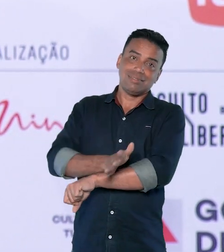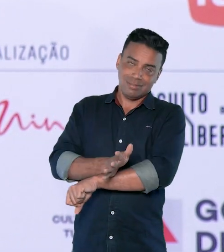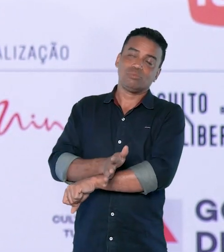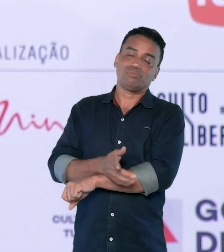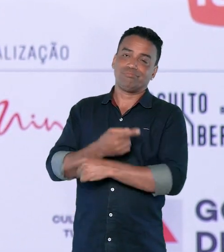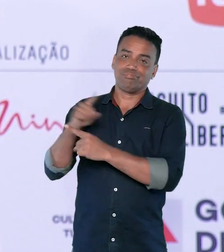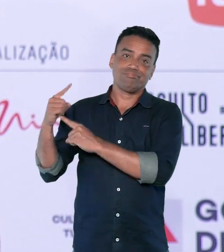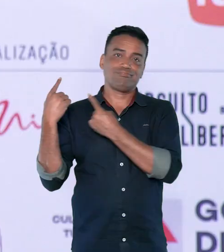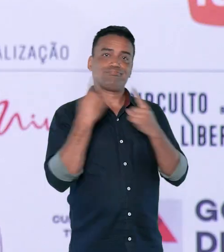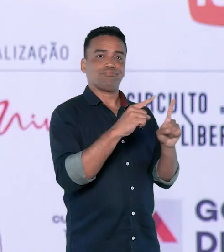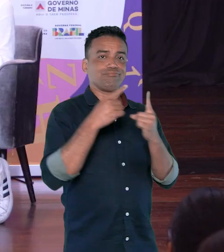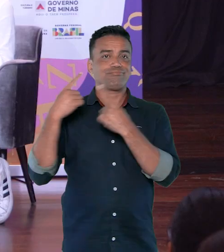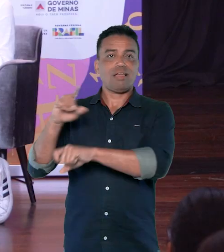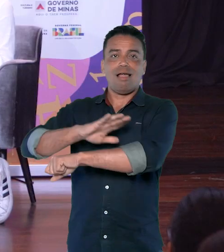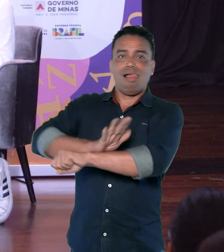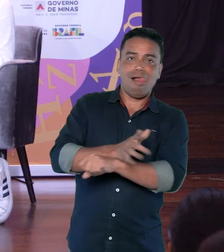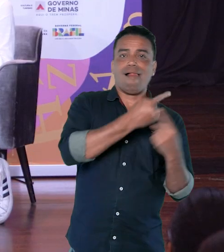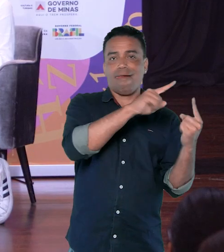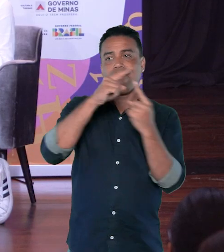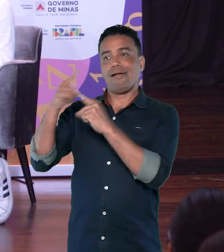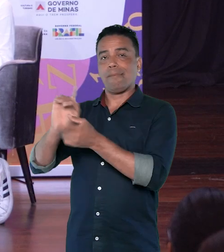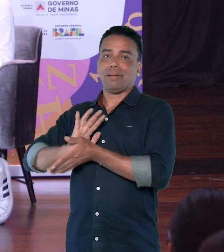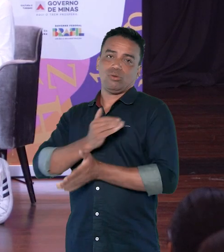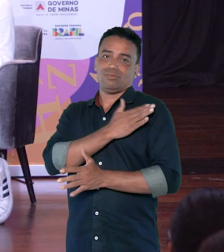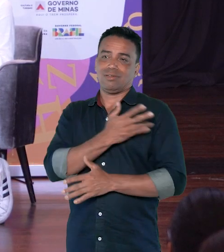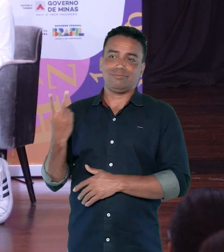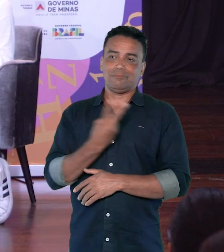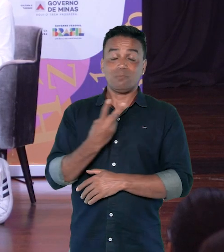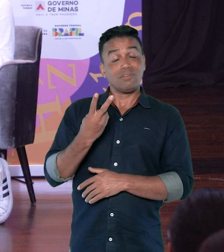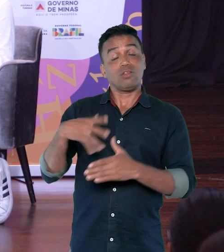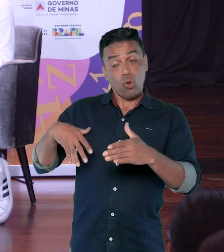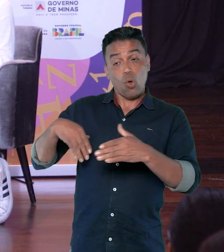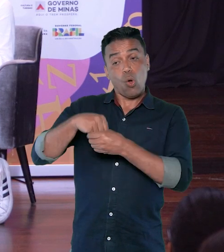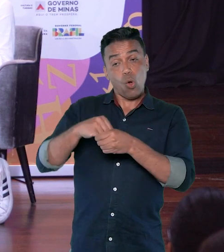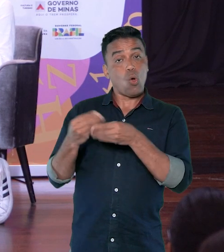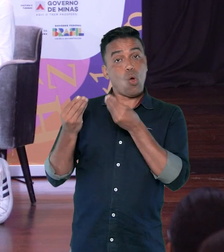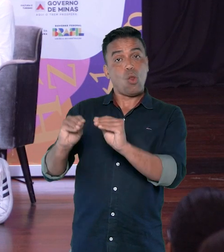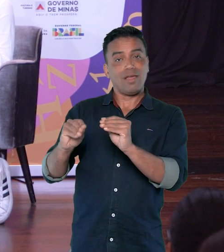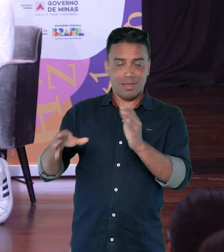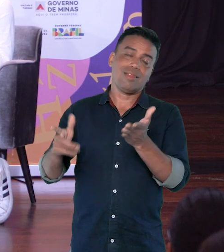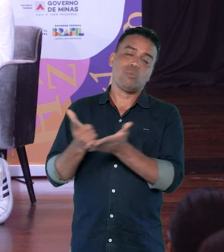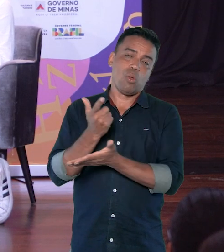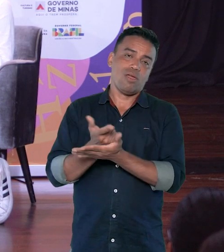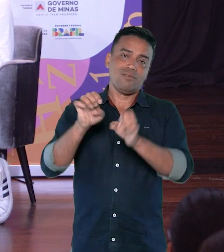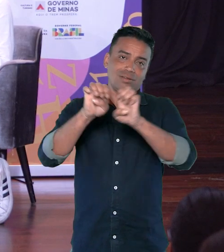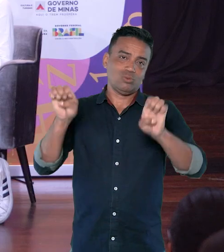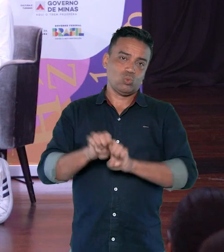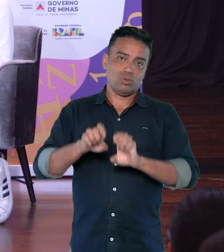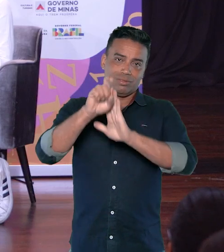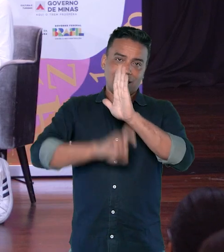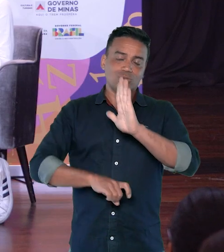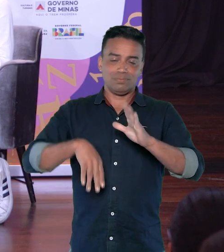Então, essa profundidade, essa complexidade que eu tentei colocar de onde eles vêm.